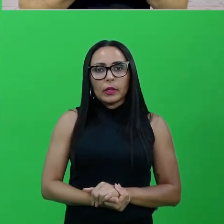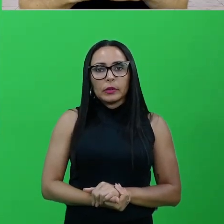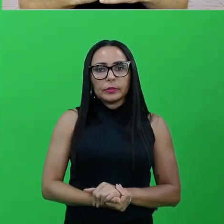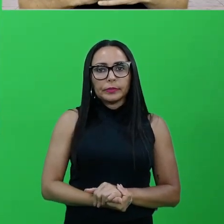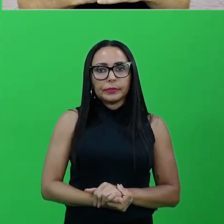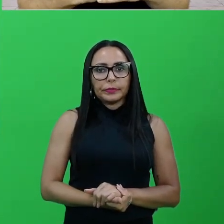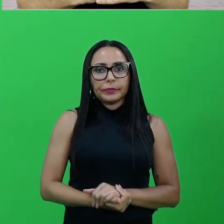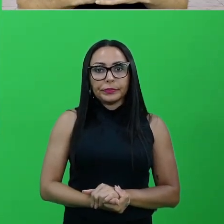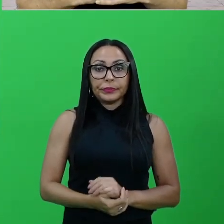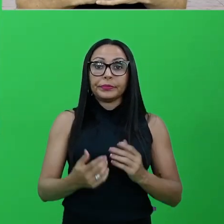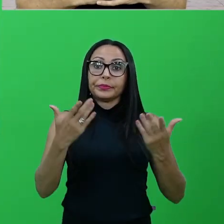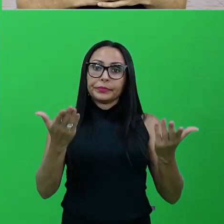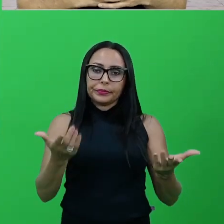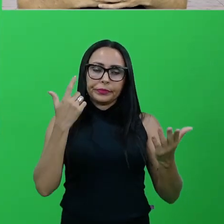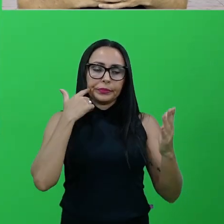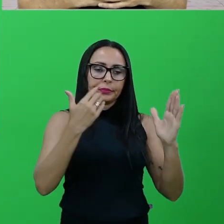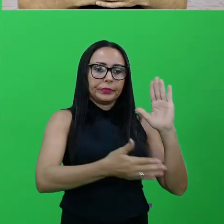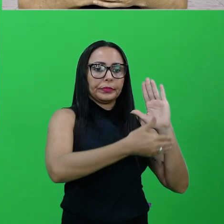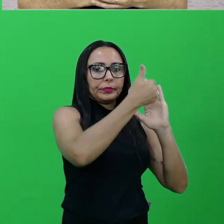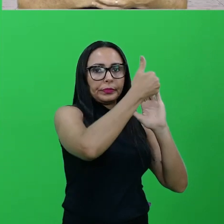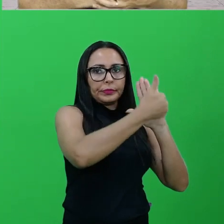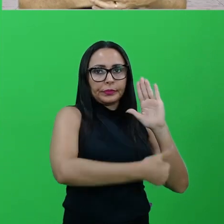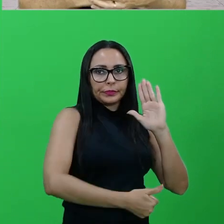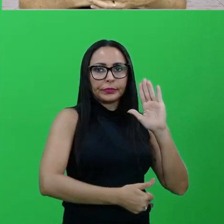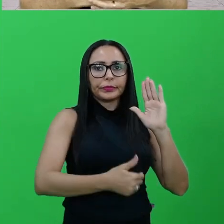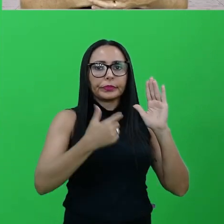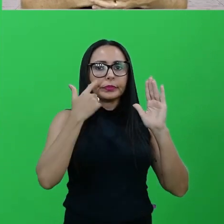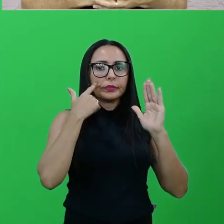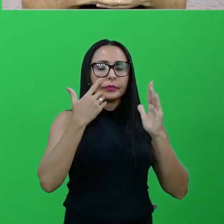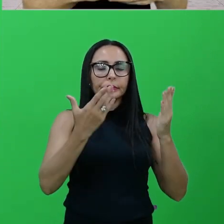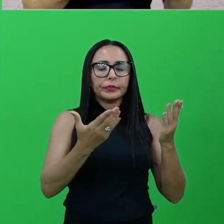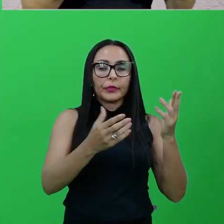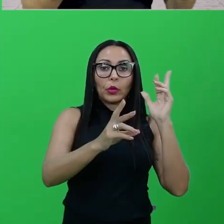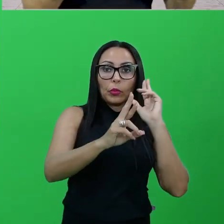nesse documento, né, que agora a gente traz como referência,